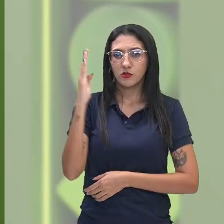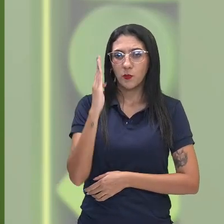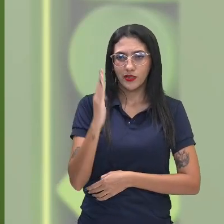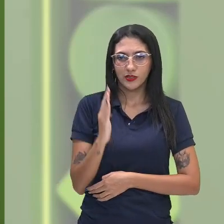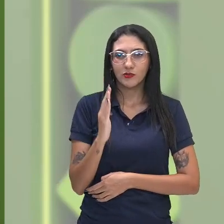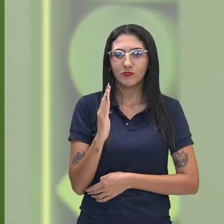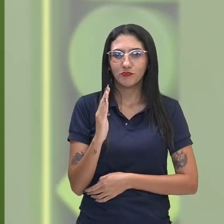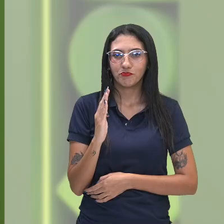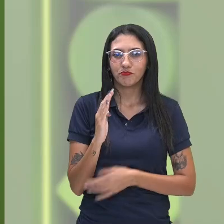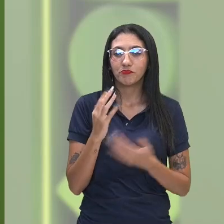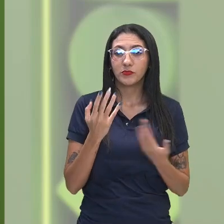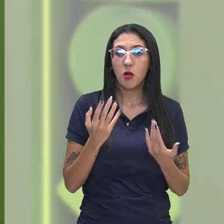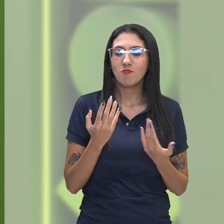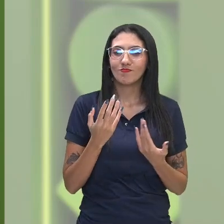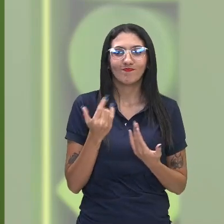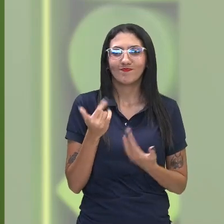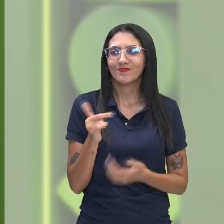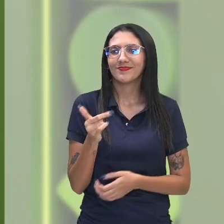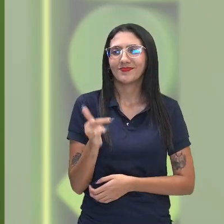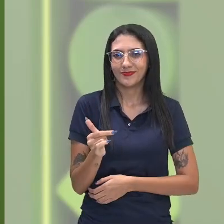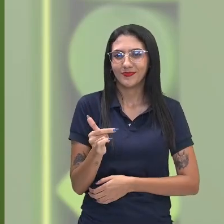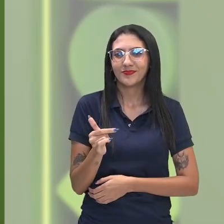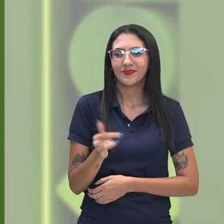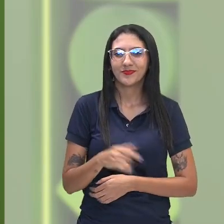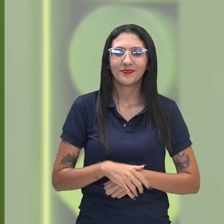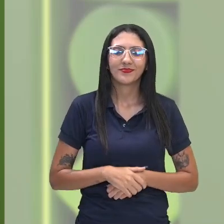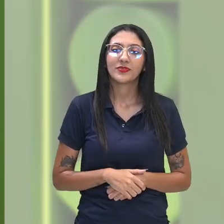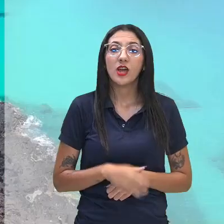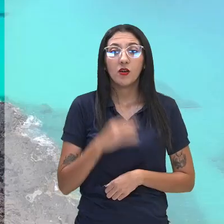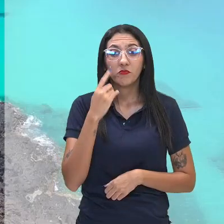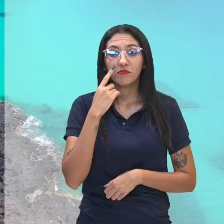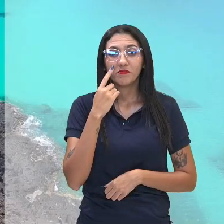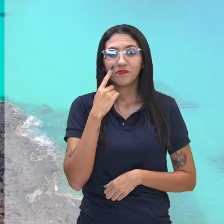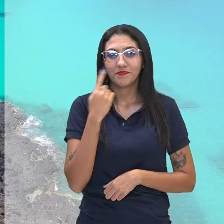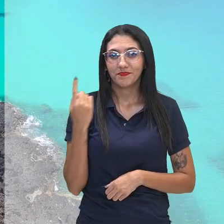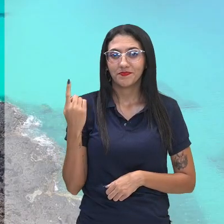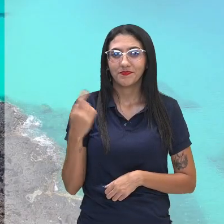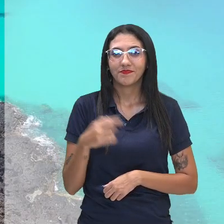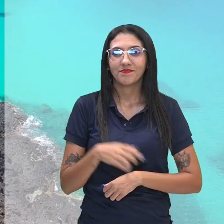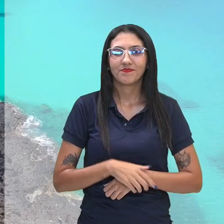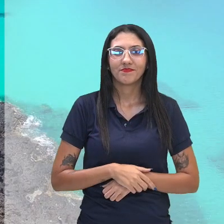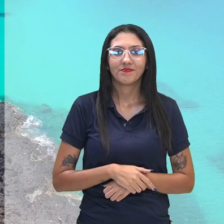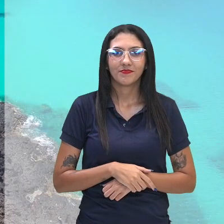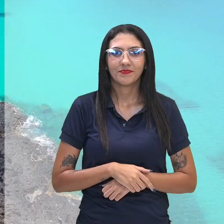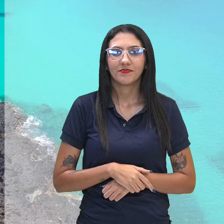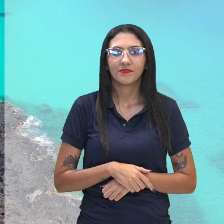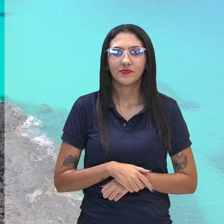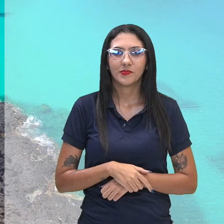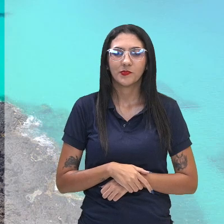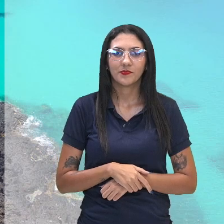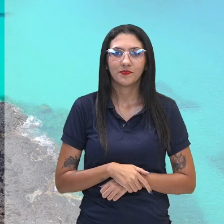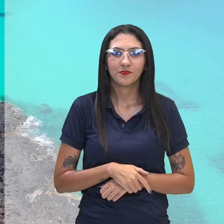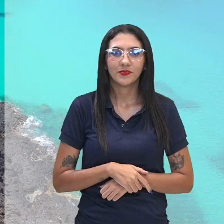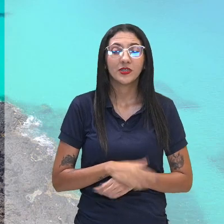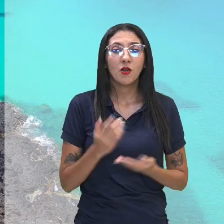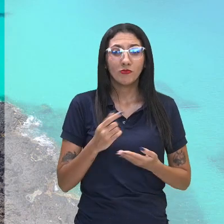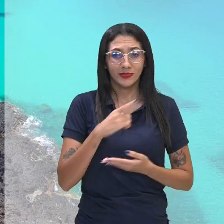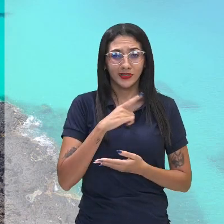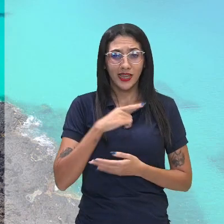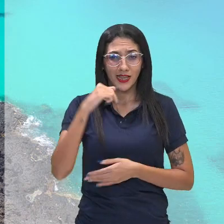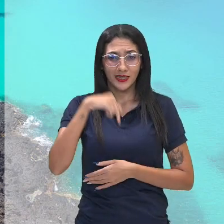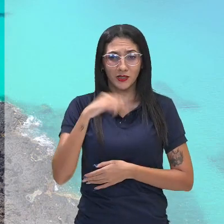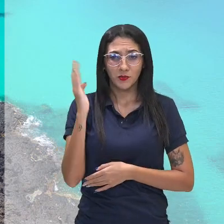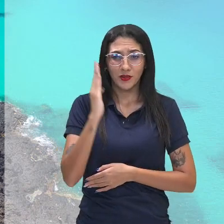Olha só, felizmente não, mas vamos ver aí mais informações sobre isso, nem sempre foi assim, olha lá. Existem vulcões no